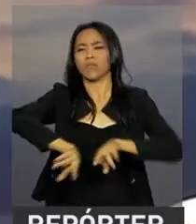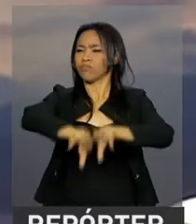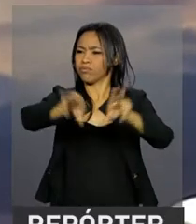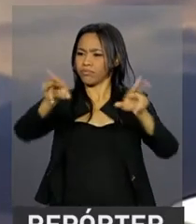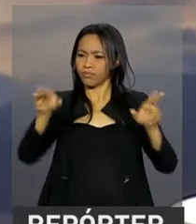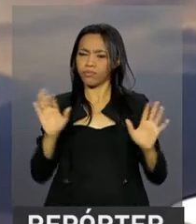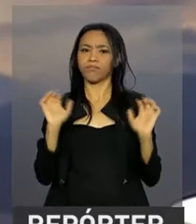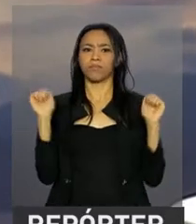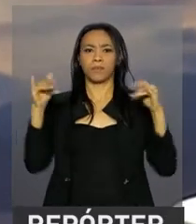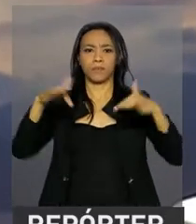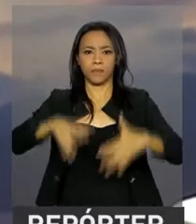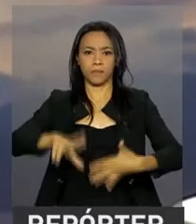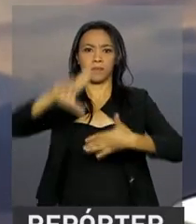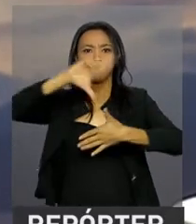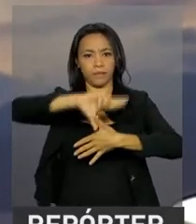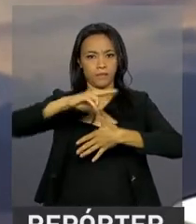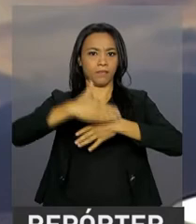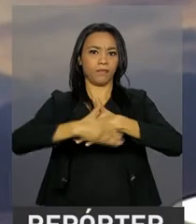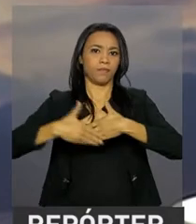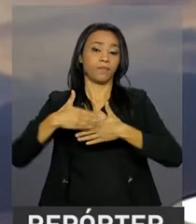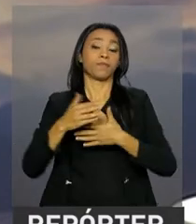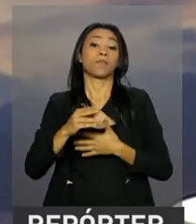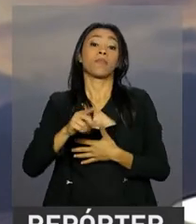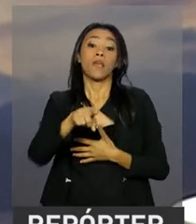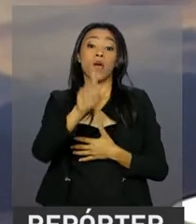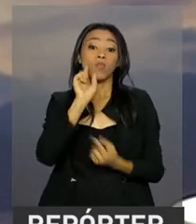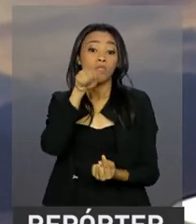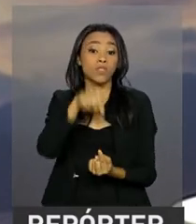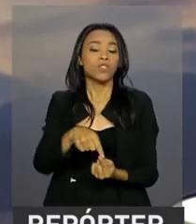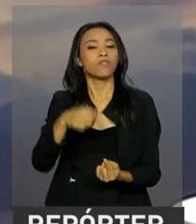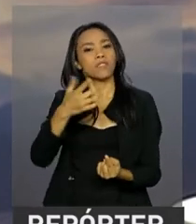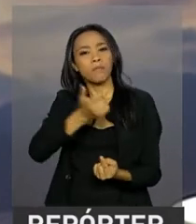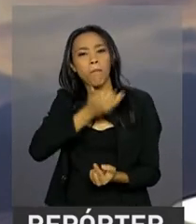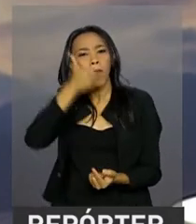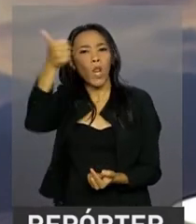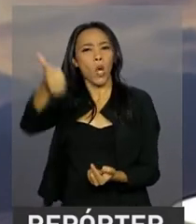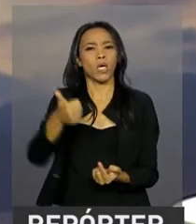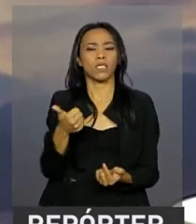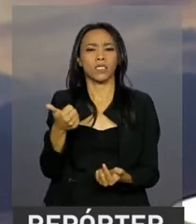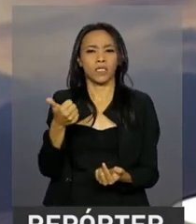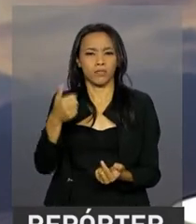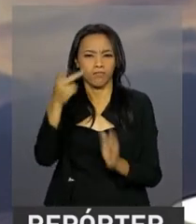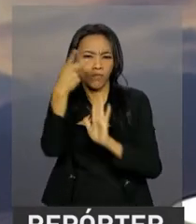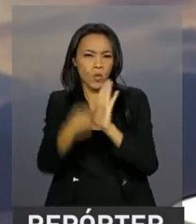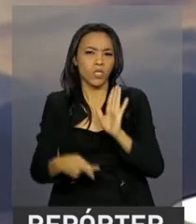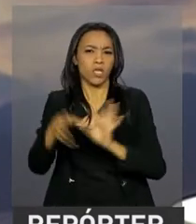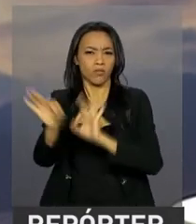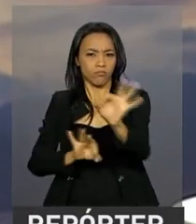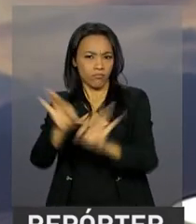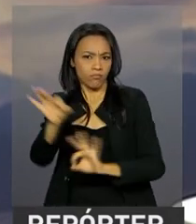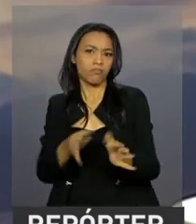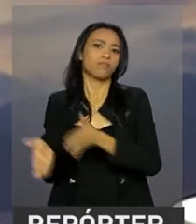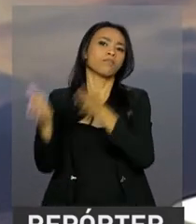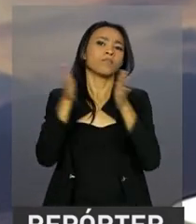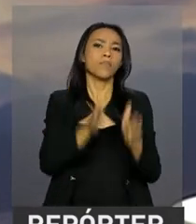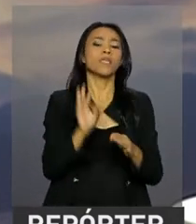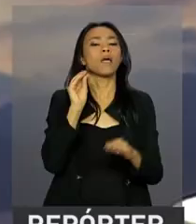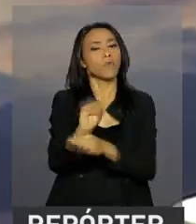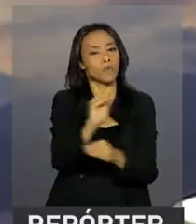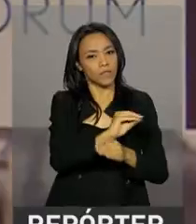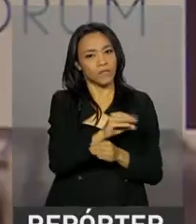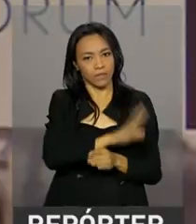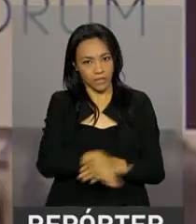do sul a ideia foi compartilhar as melhores práticas para o cuidado ea proteção das crianças da